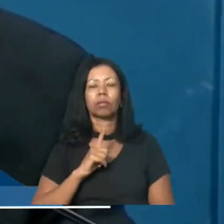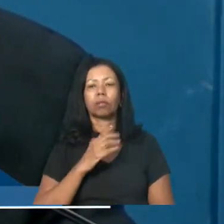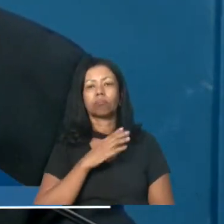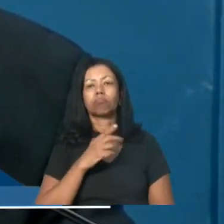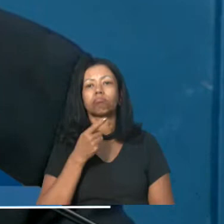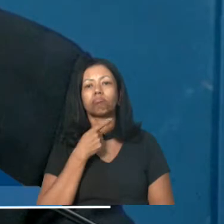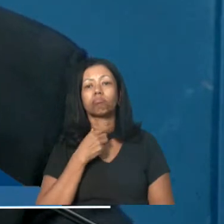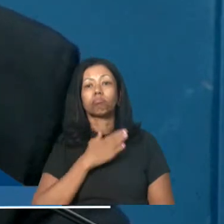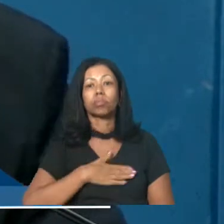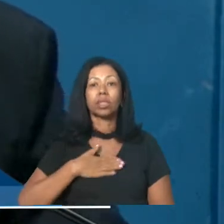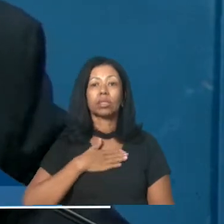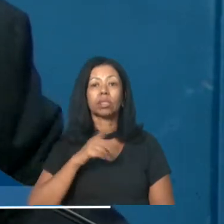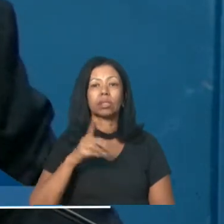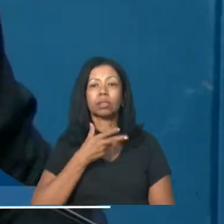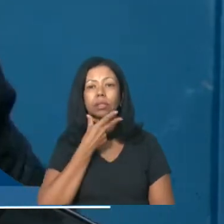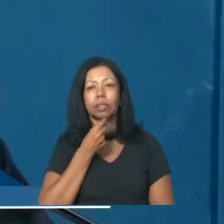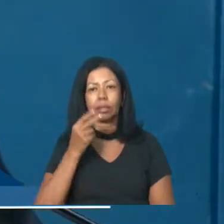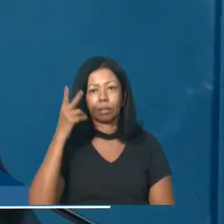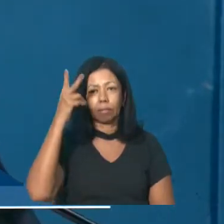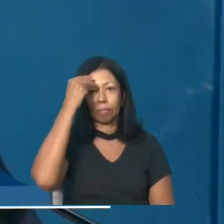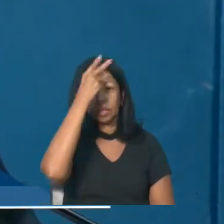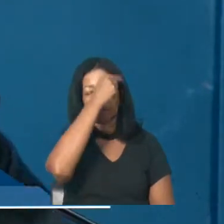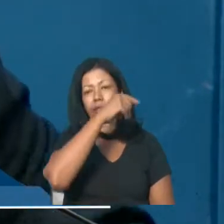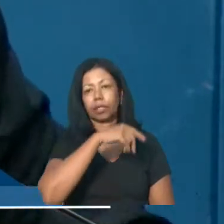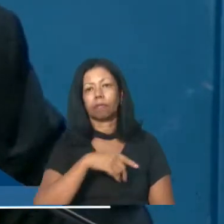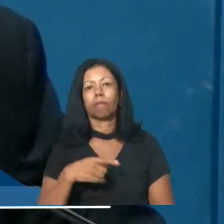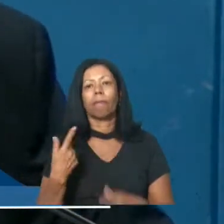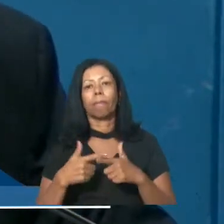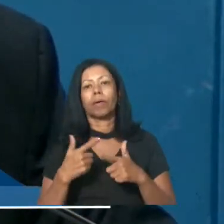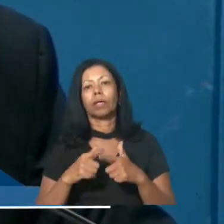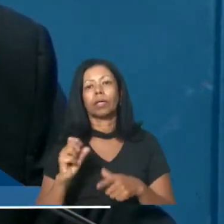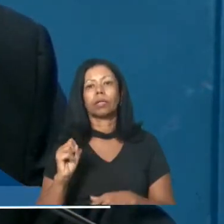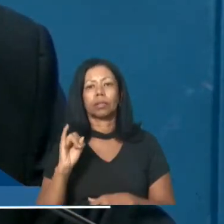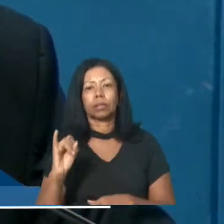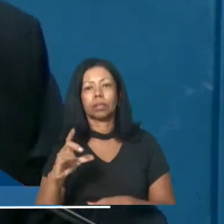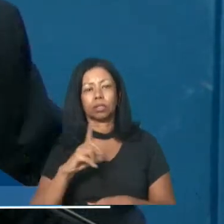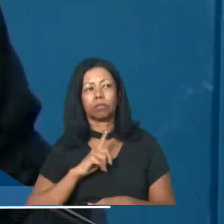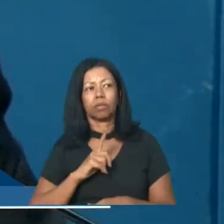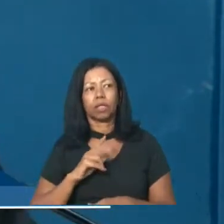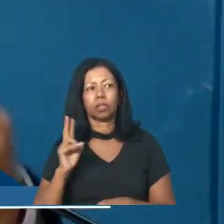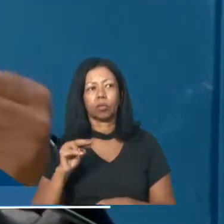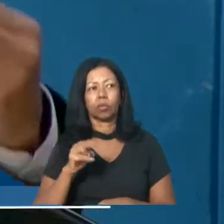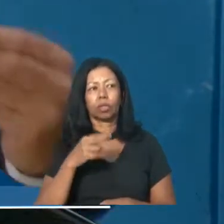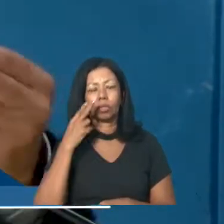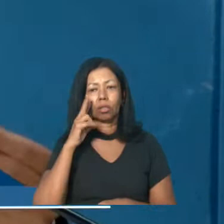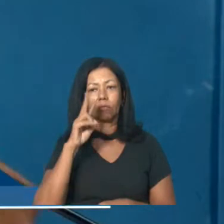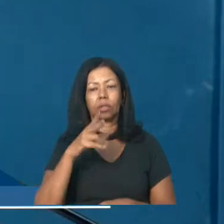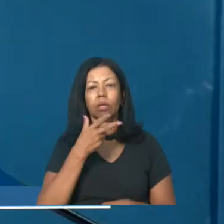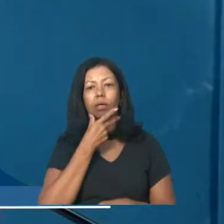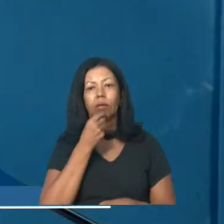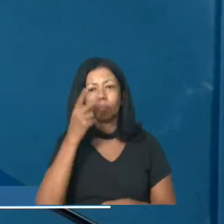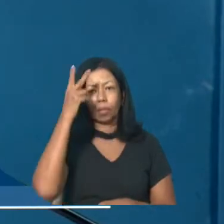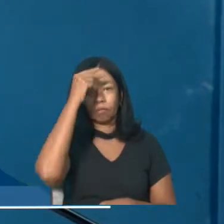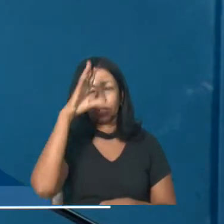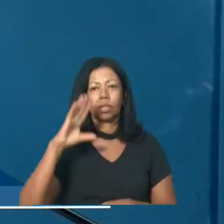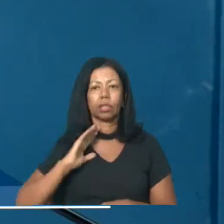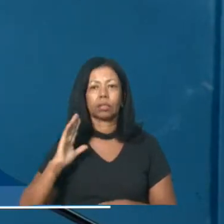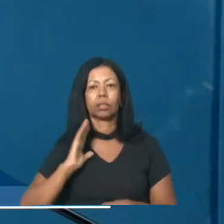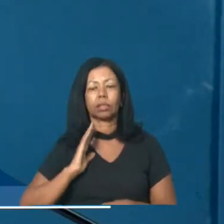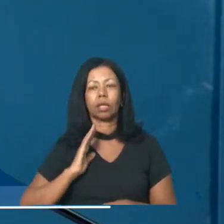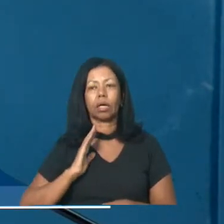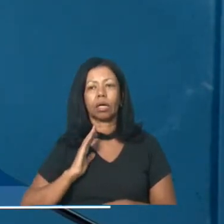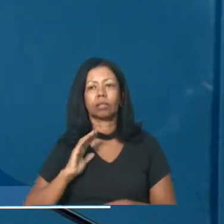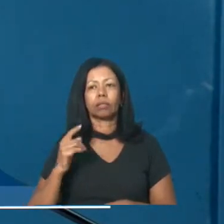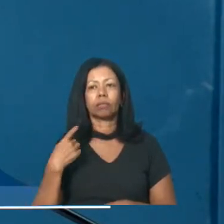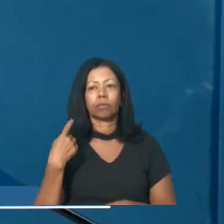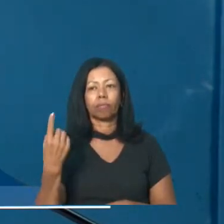prefeito. Porque se tivesse prazer, jamais nós teríamos visto o prefeito da cidade jogar a Câmara um contra o